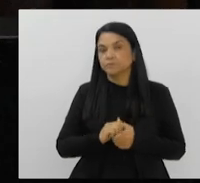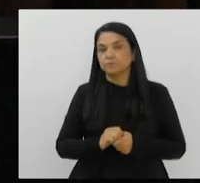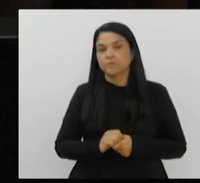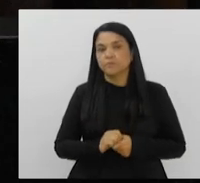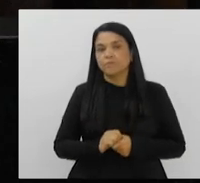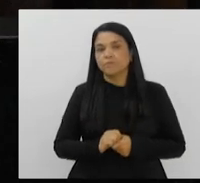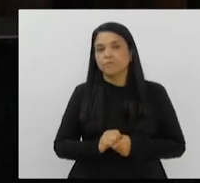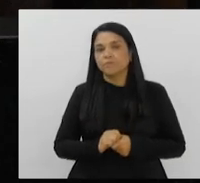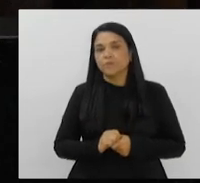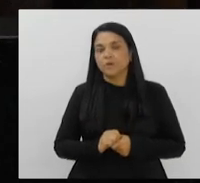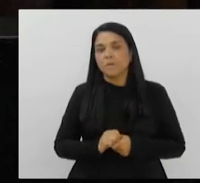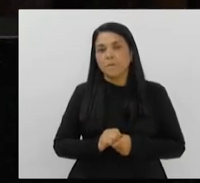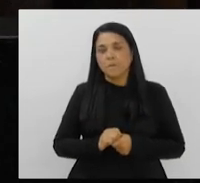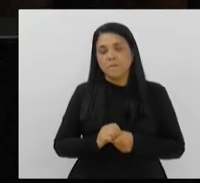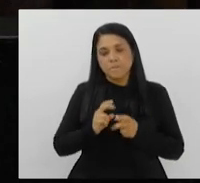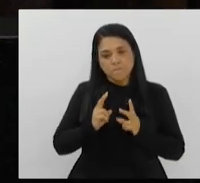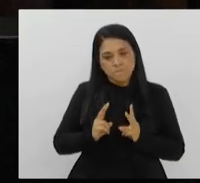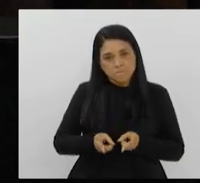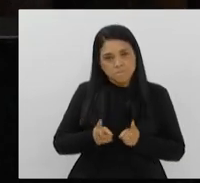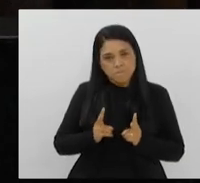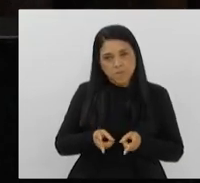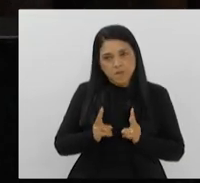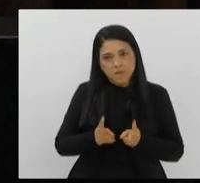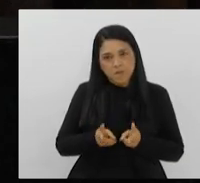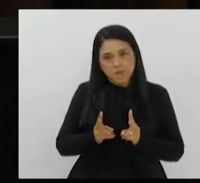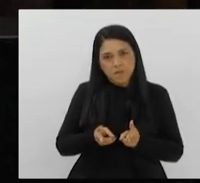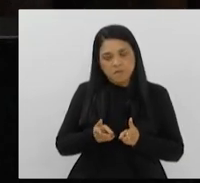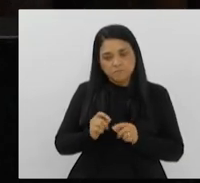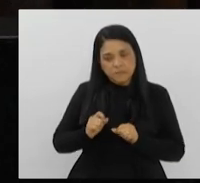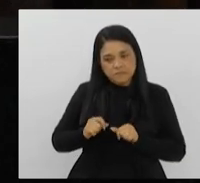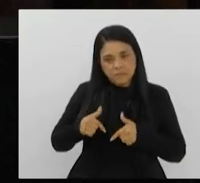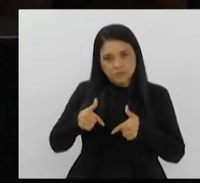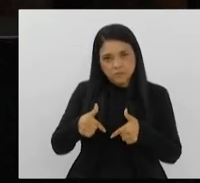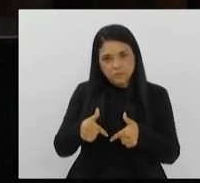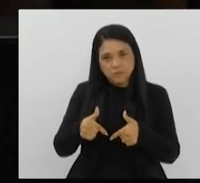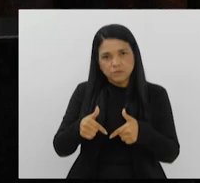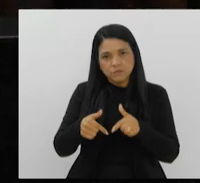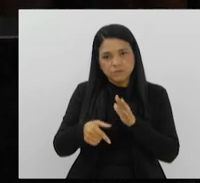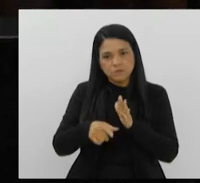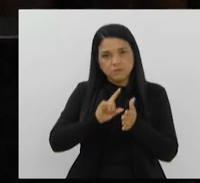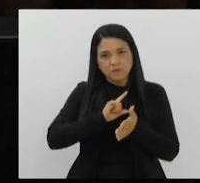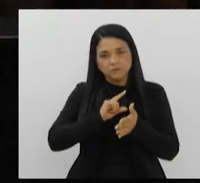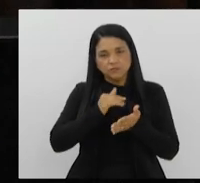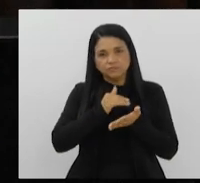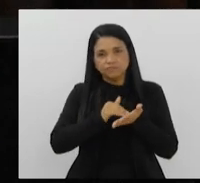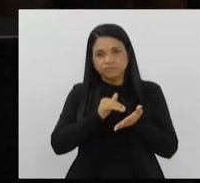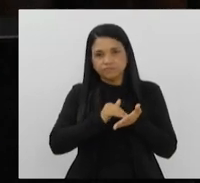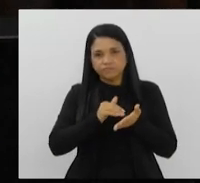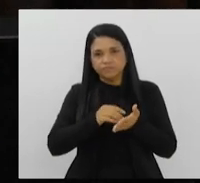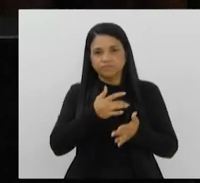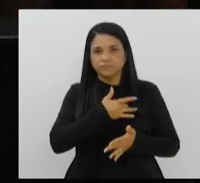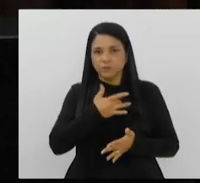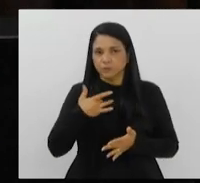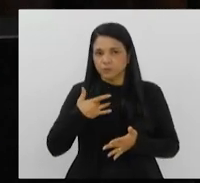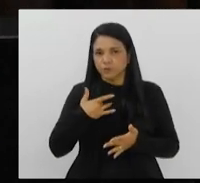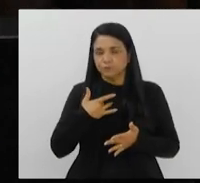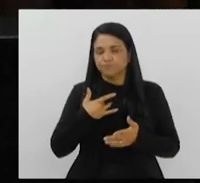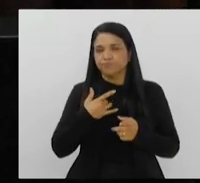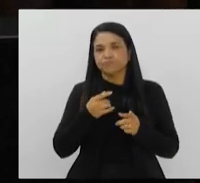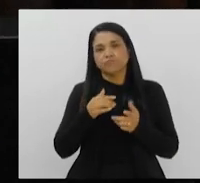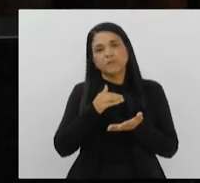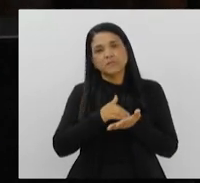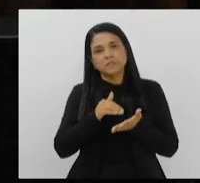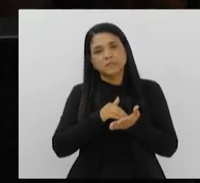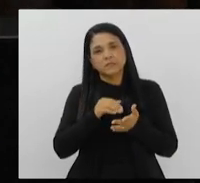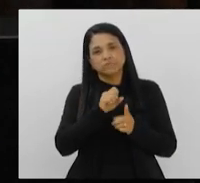praticava o mesmo modus operandi que praticou na Secretaria de Saúde e na Secretaria de